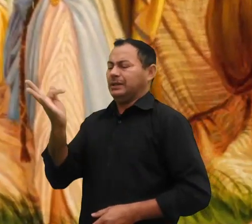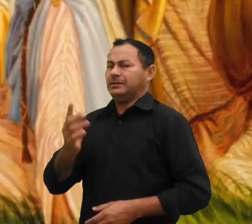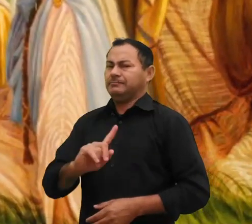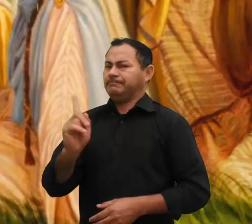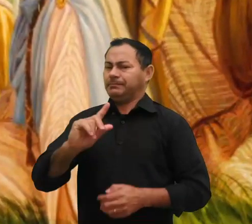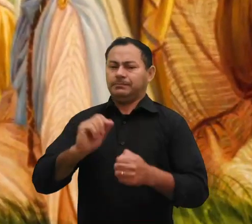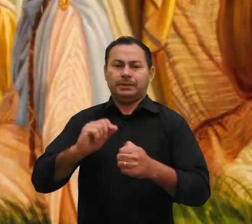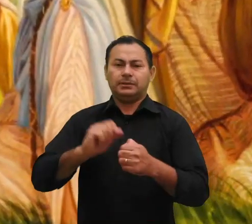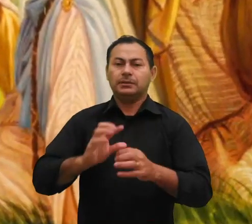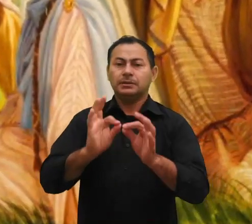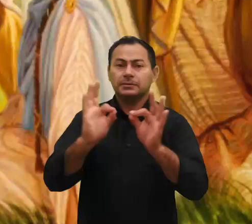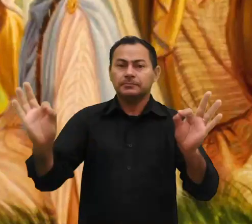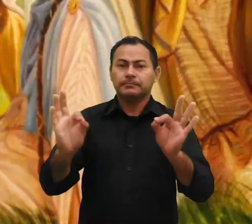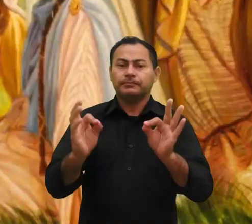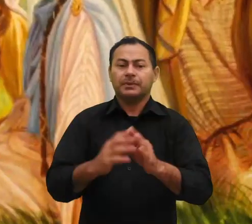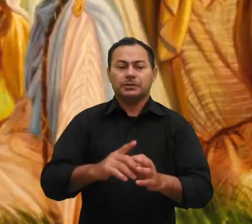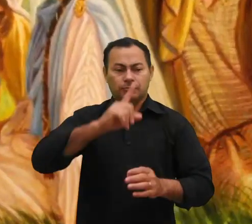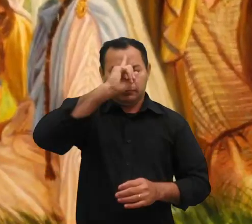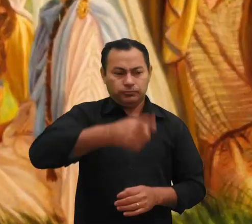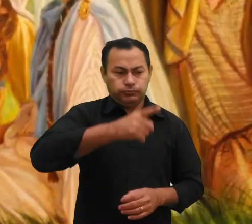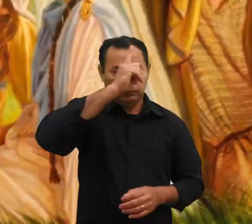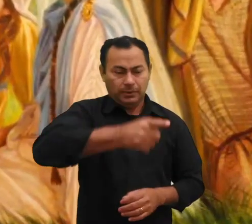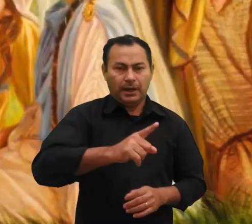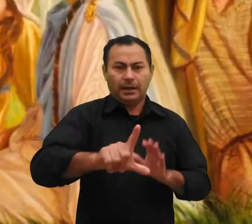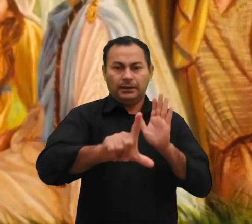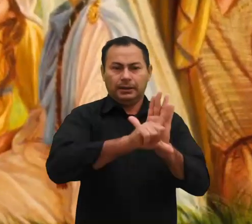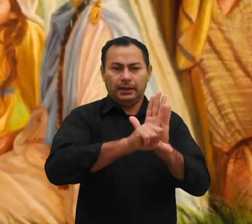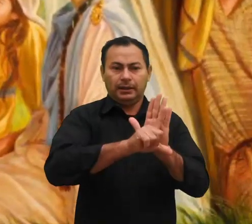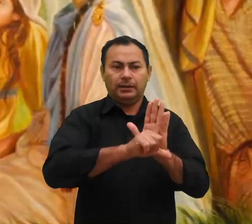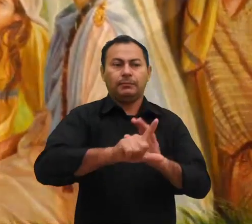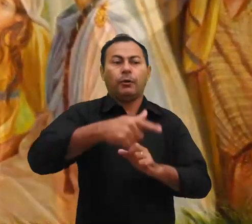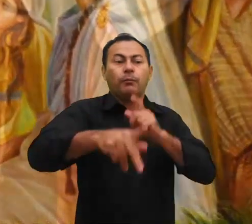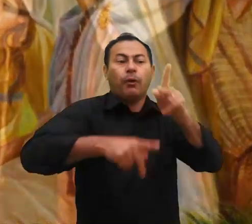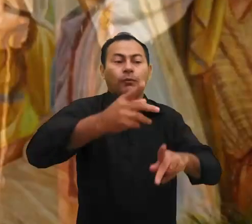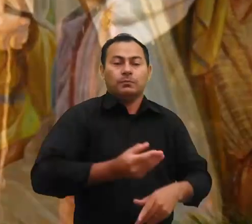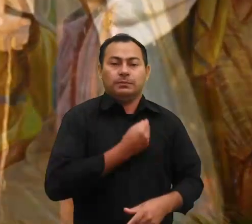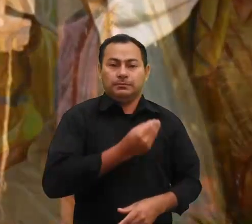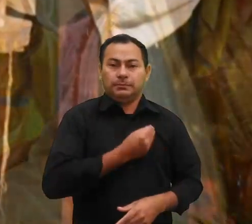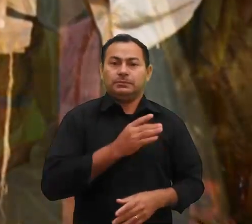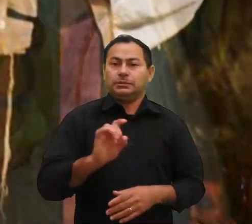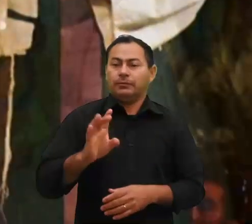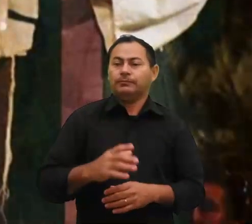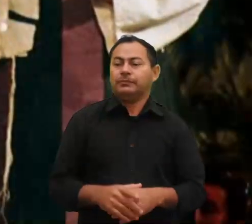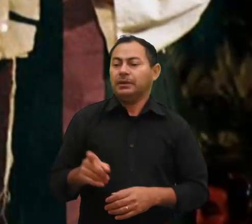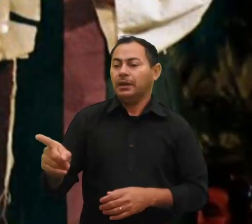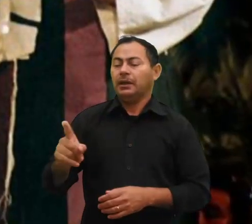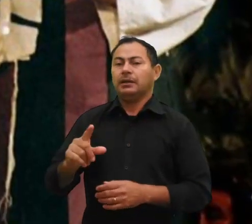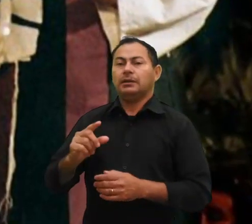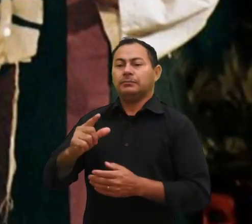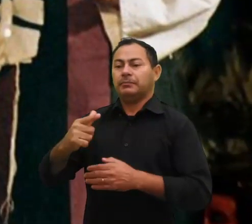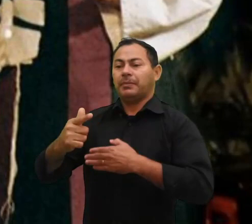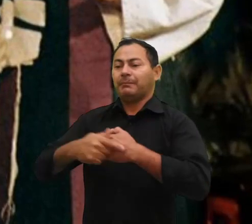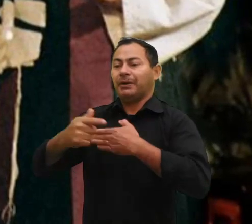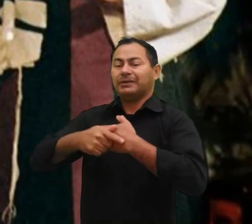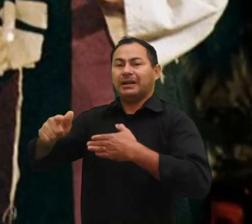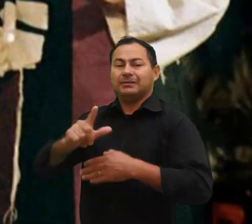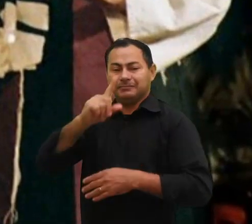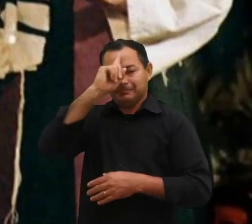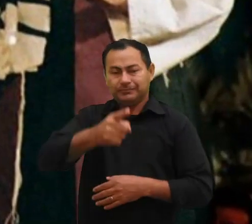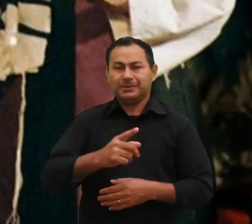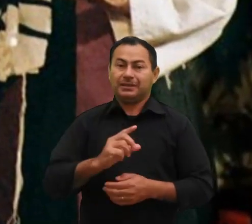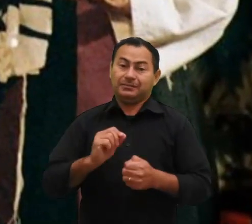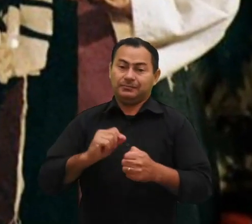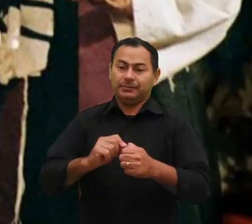fariseus não faziam isso, eles simplesmente impunham a lei para o povo. Era isso que eles estavam fazendo